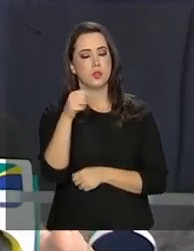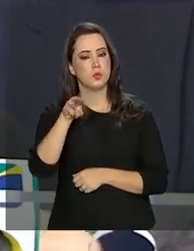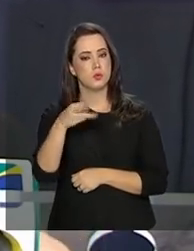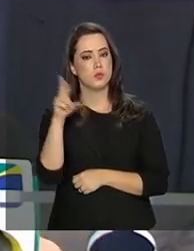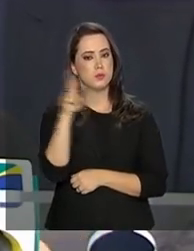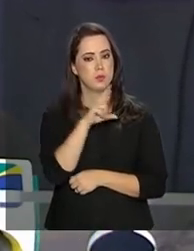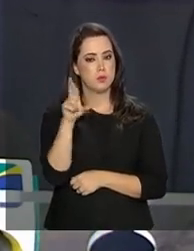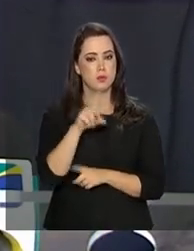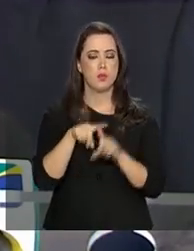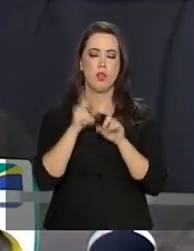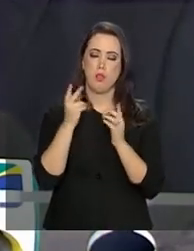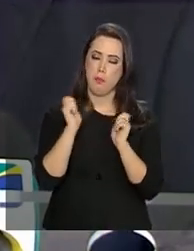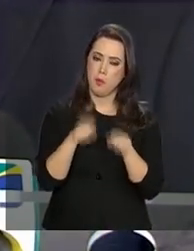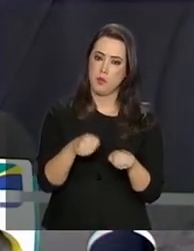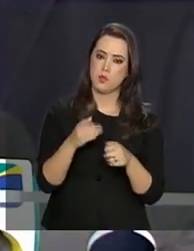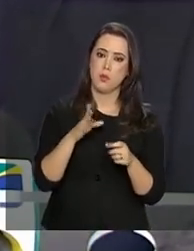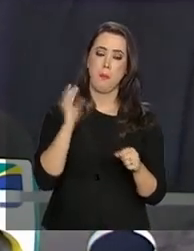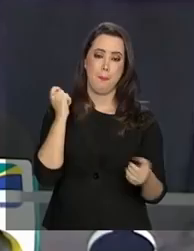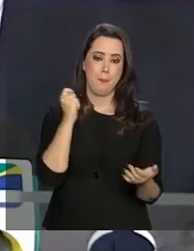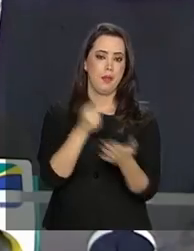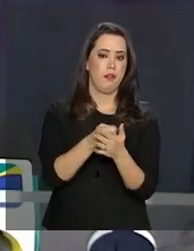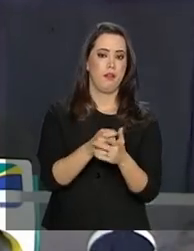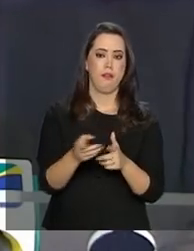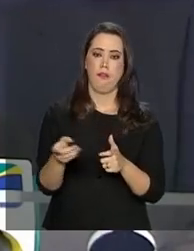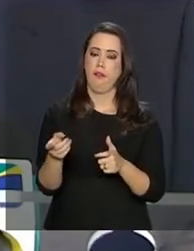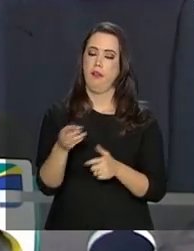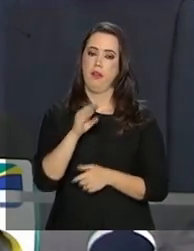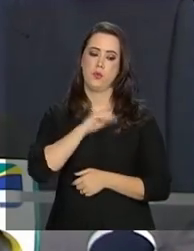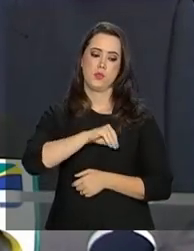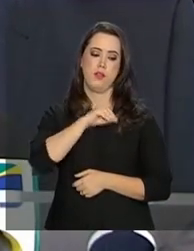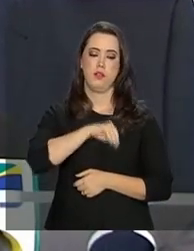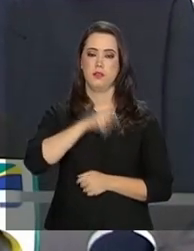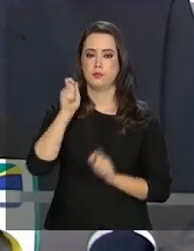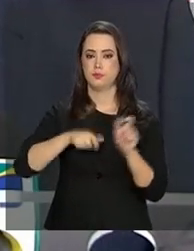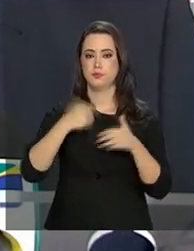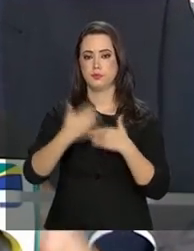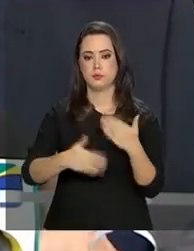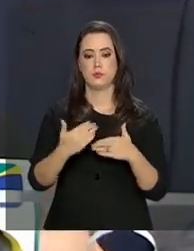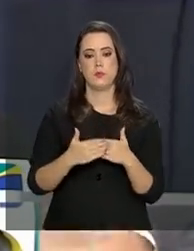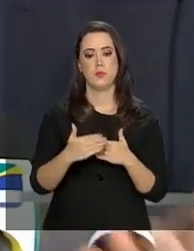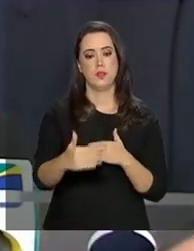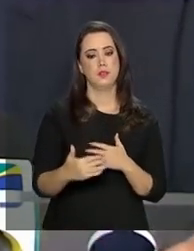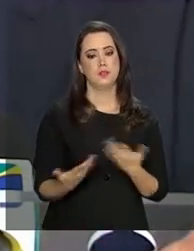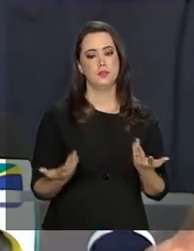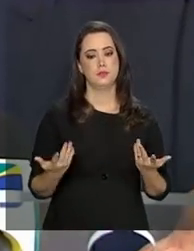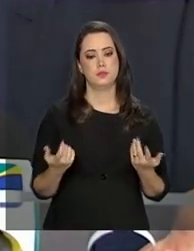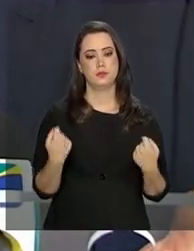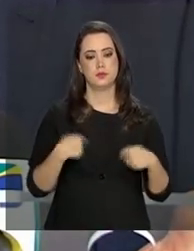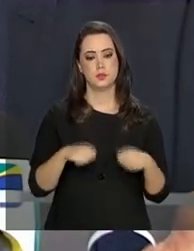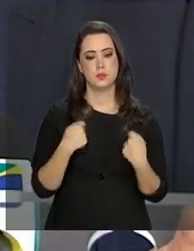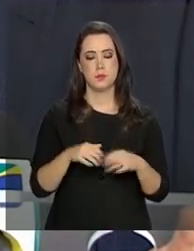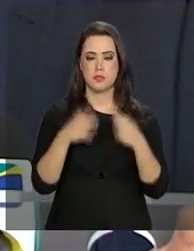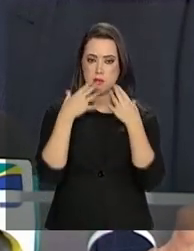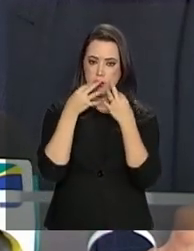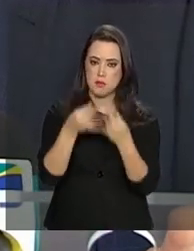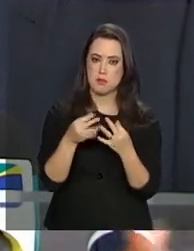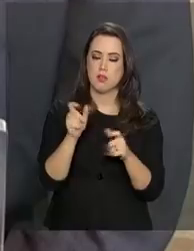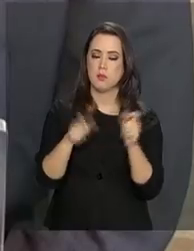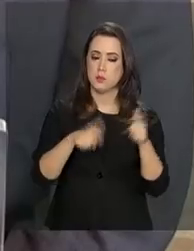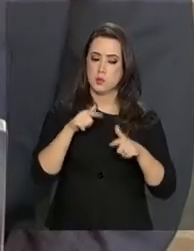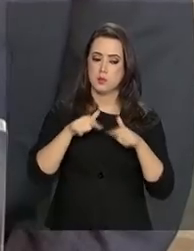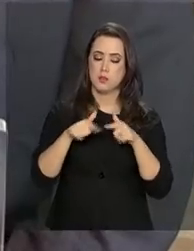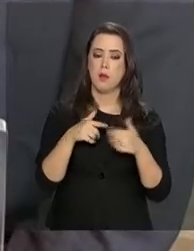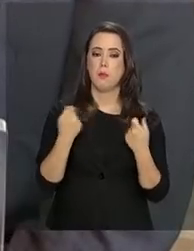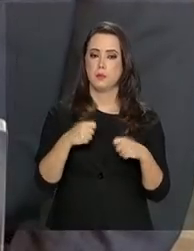reais que daria para cobrir as folhas que estão em andamento e que merece os servidores a receber o